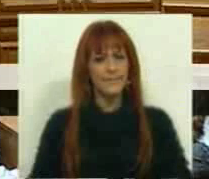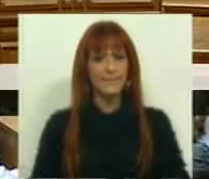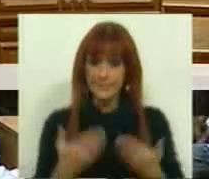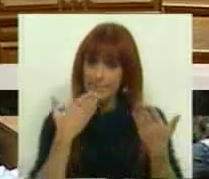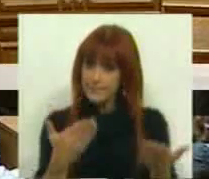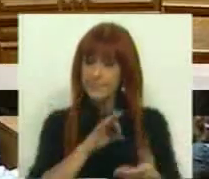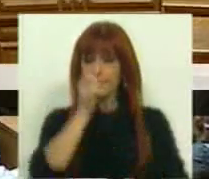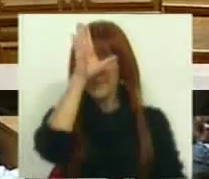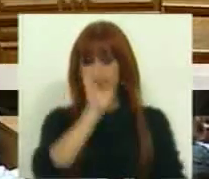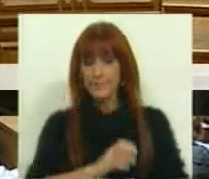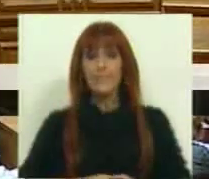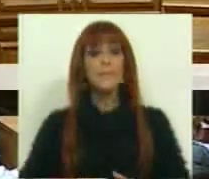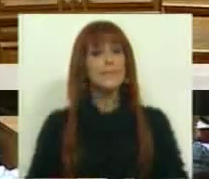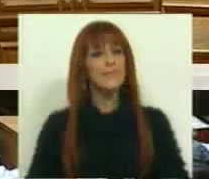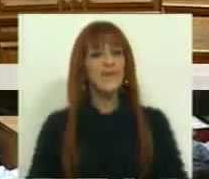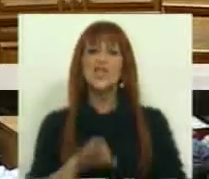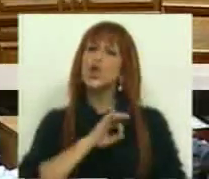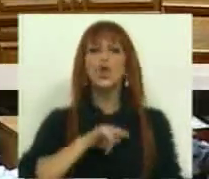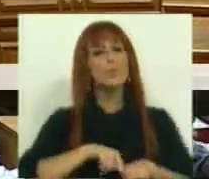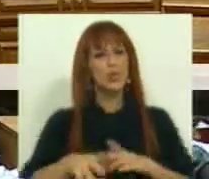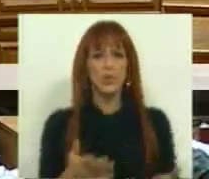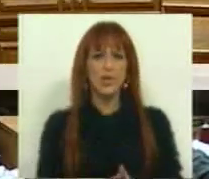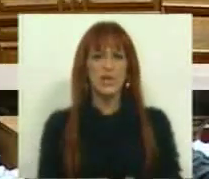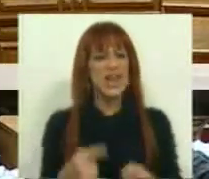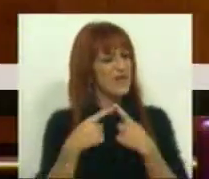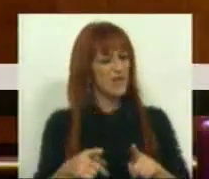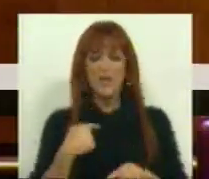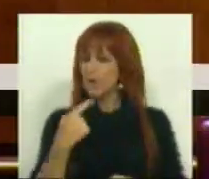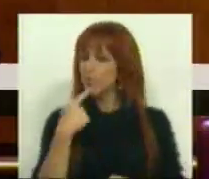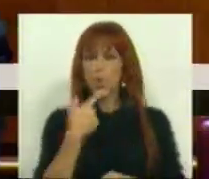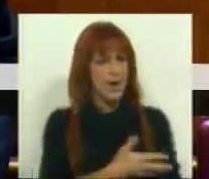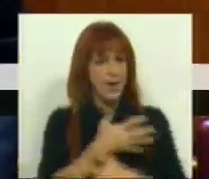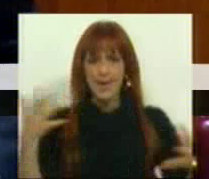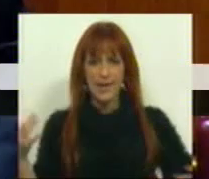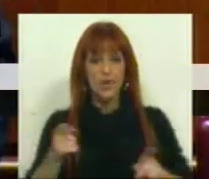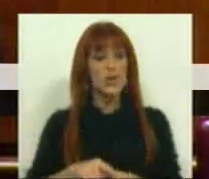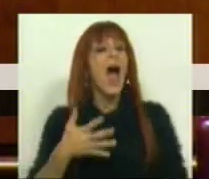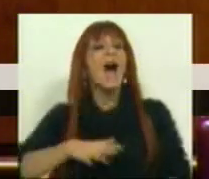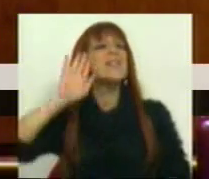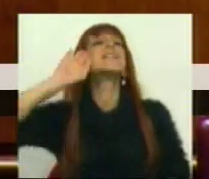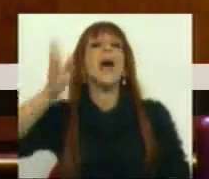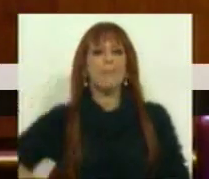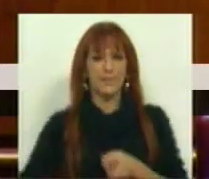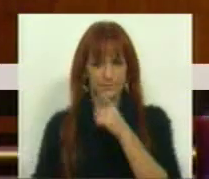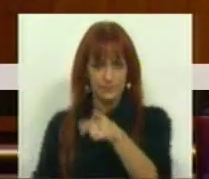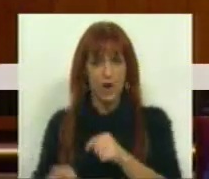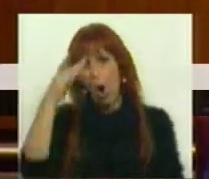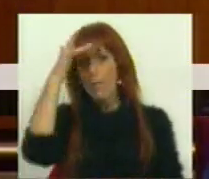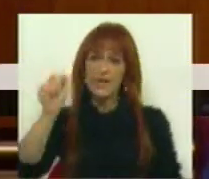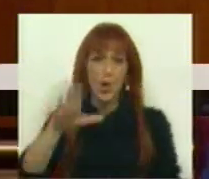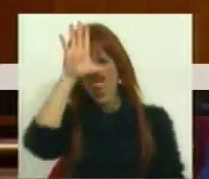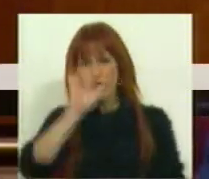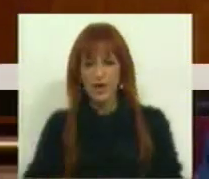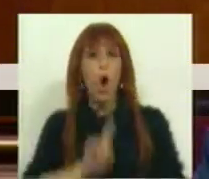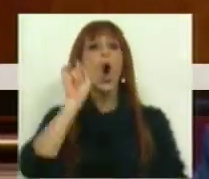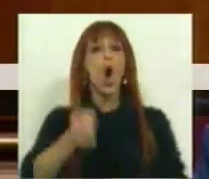Faz favor, Sr. Primeiro-Ministro. Sr. Deputado, há uma diferença muito grande entre querer saber a opinião do